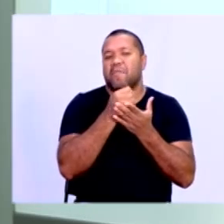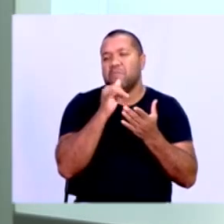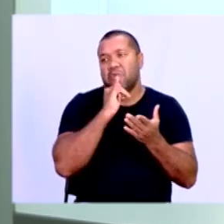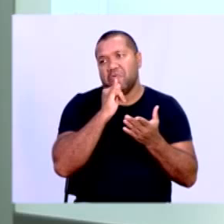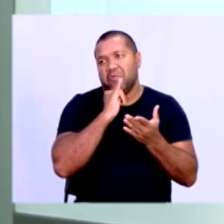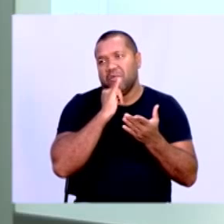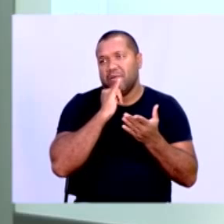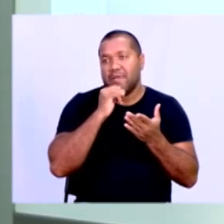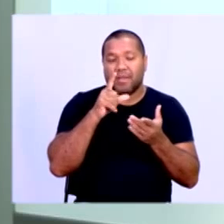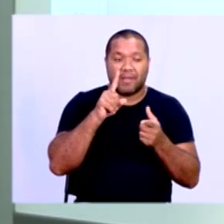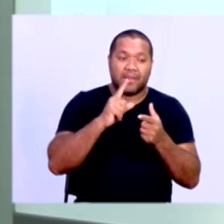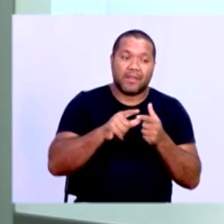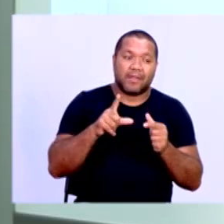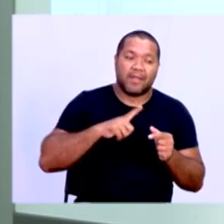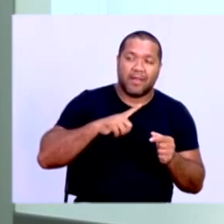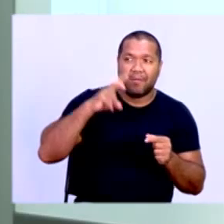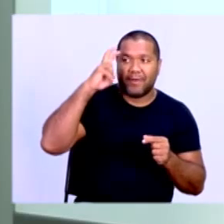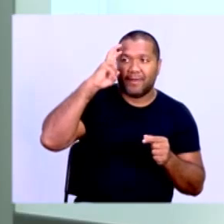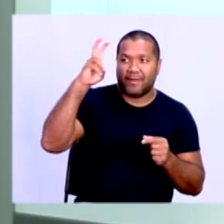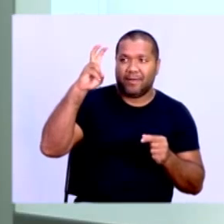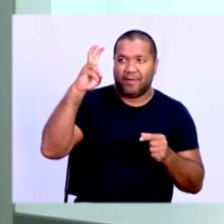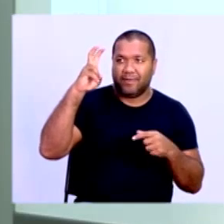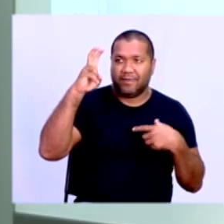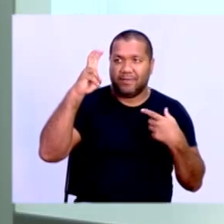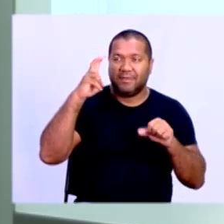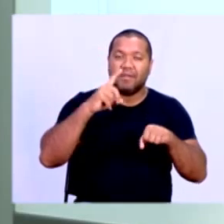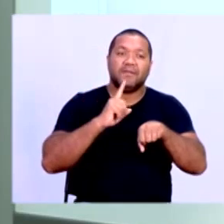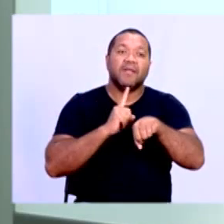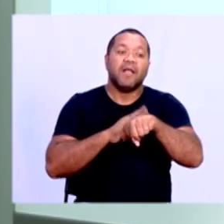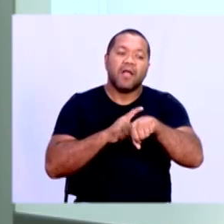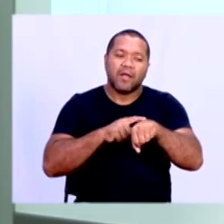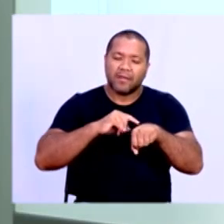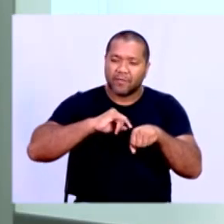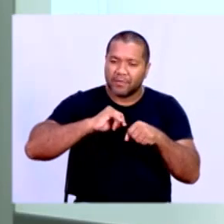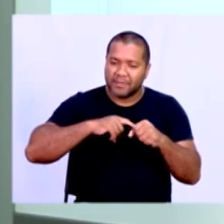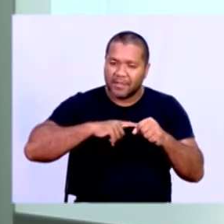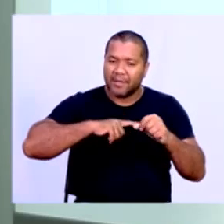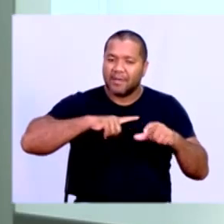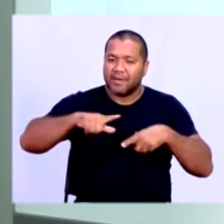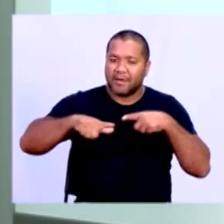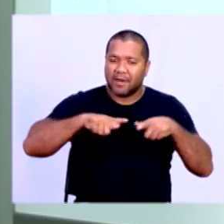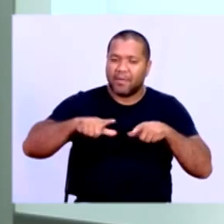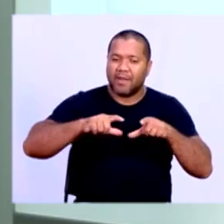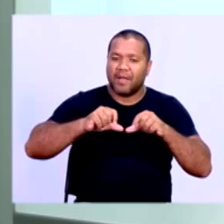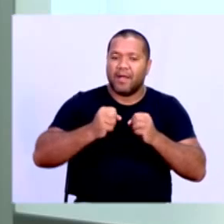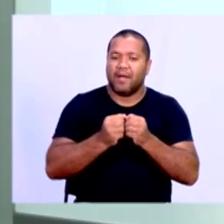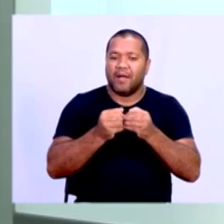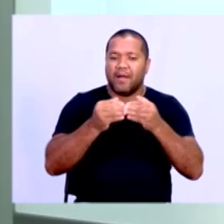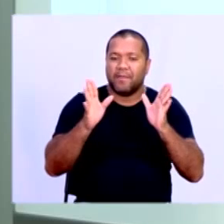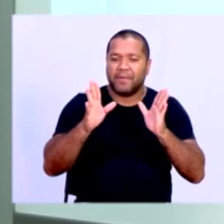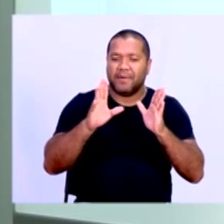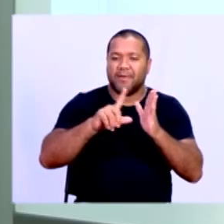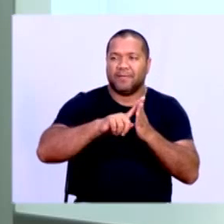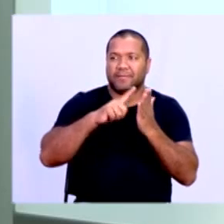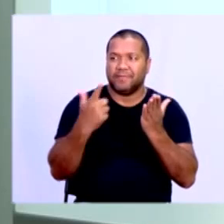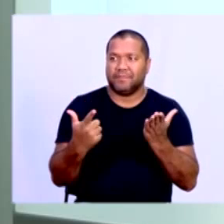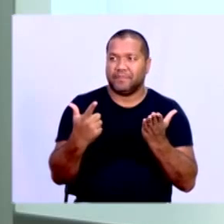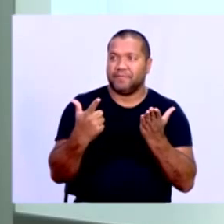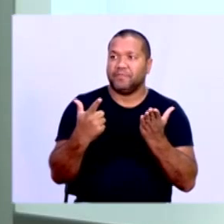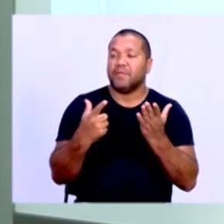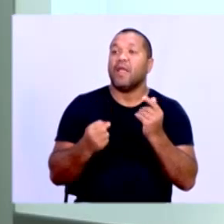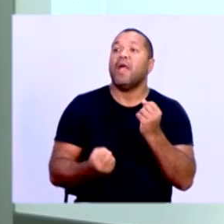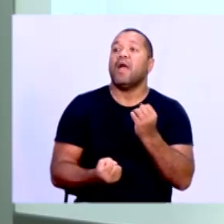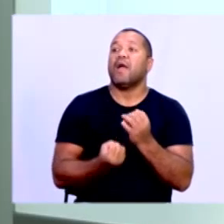alguma inteligência na hora de você executar, abrir as páginas, é criada no modelo. E na hora que eu